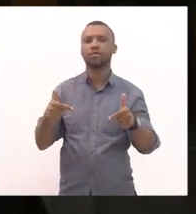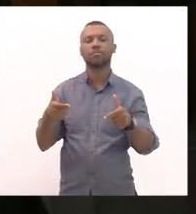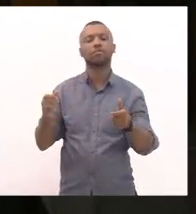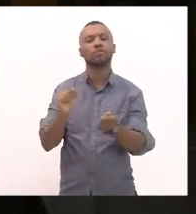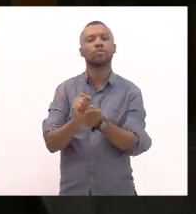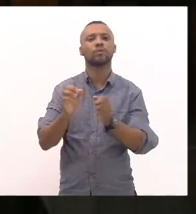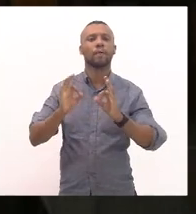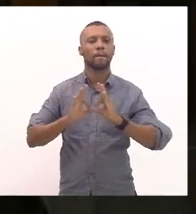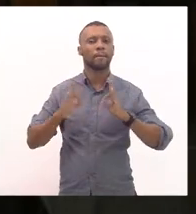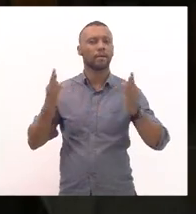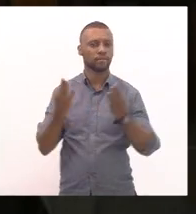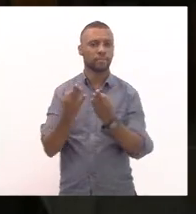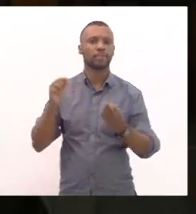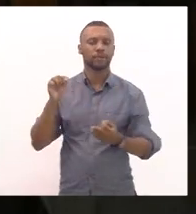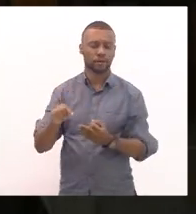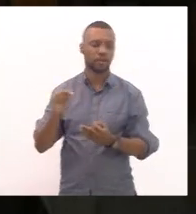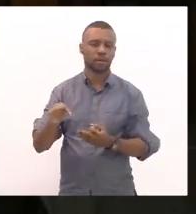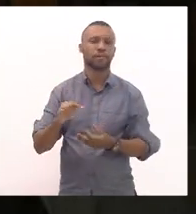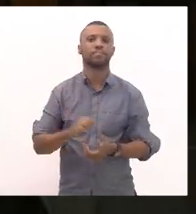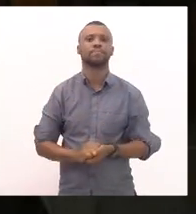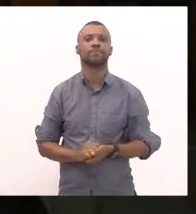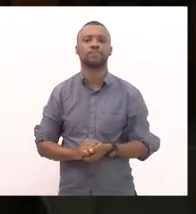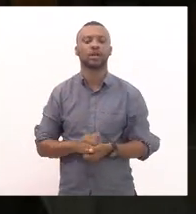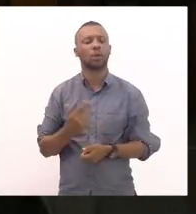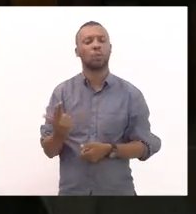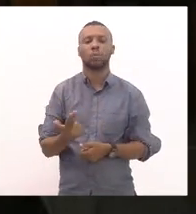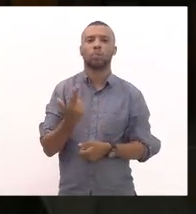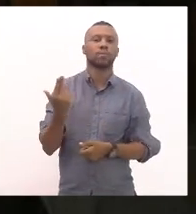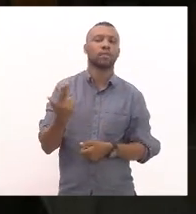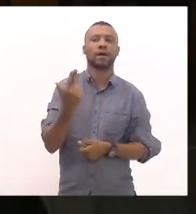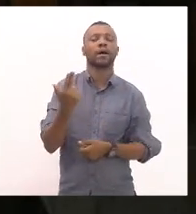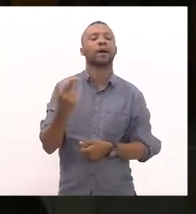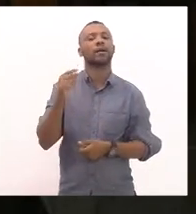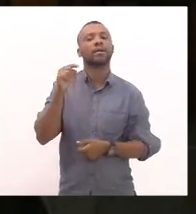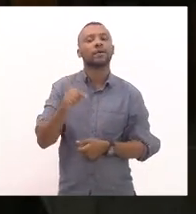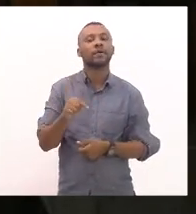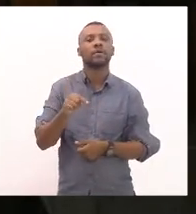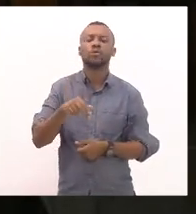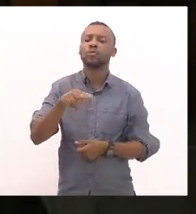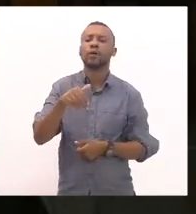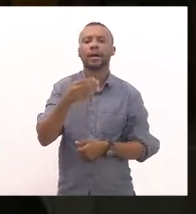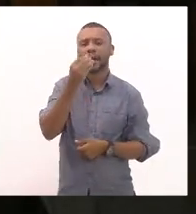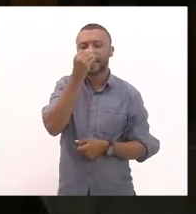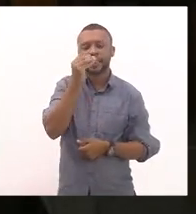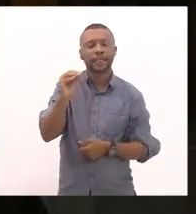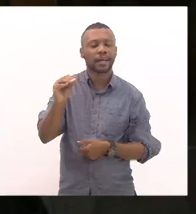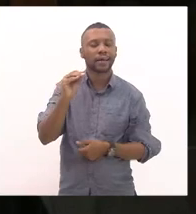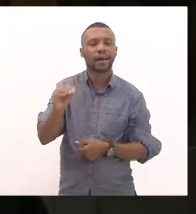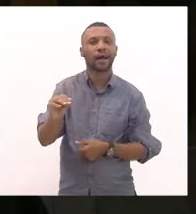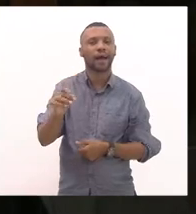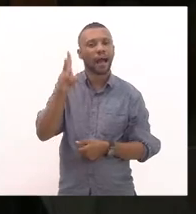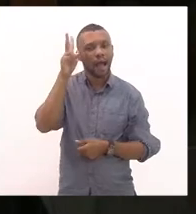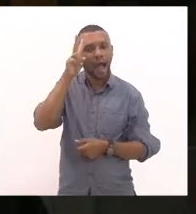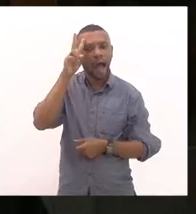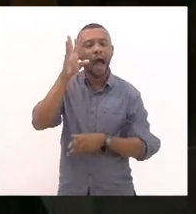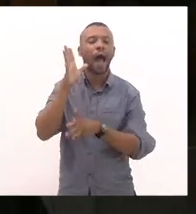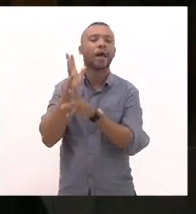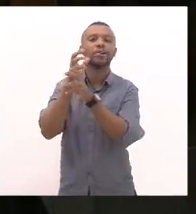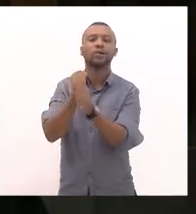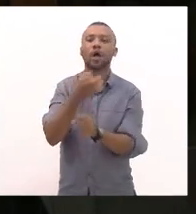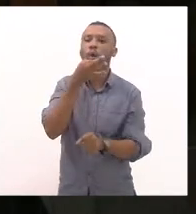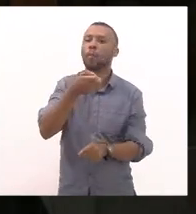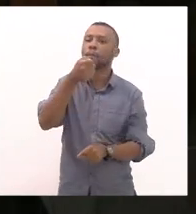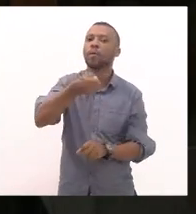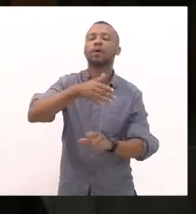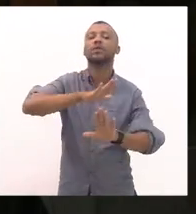essa família e não se pode aqui jamais negar a história por